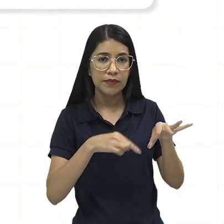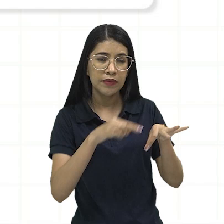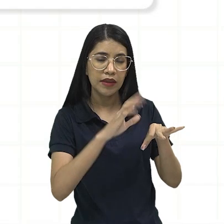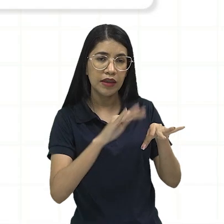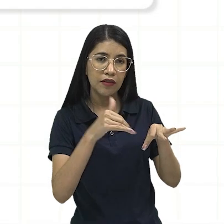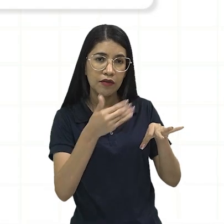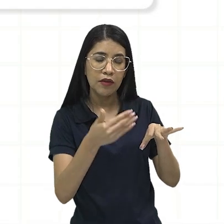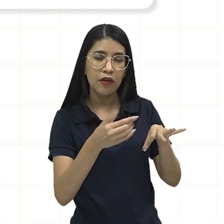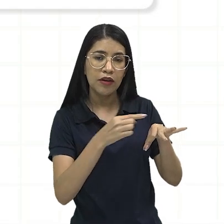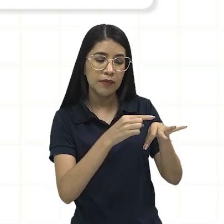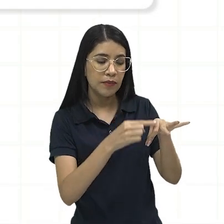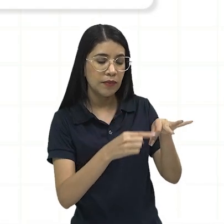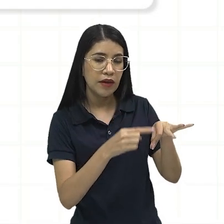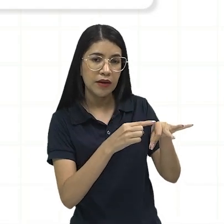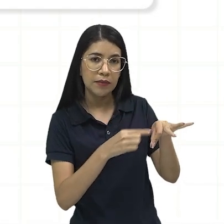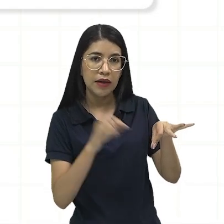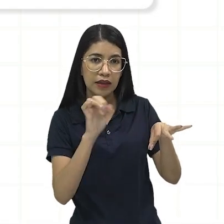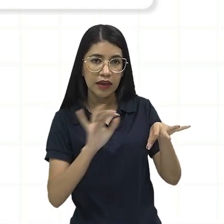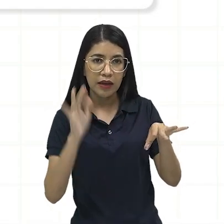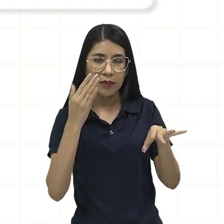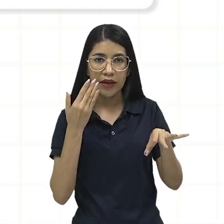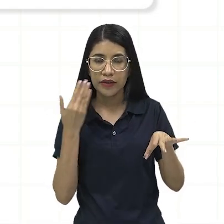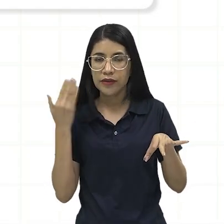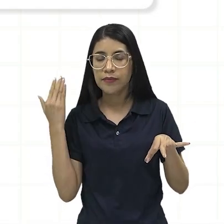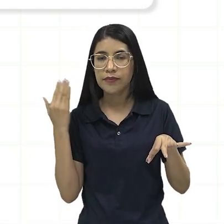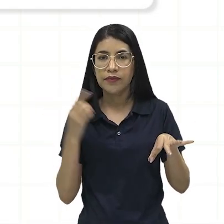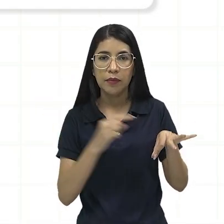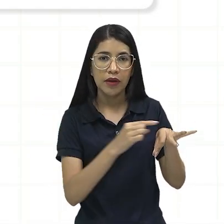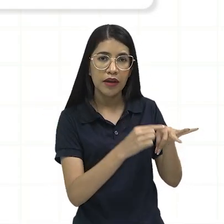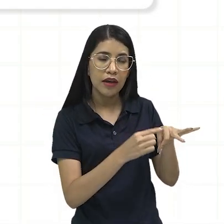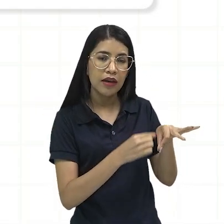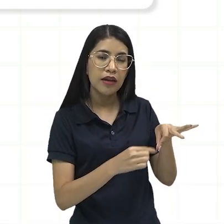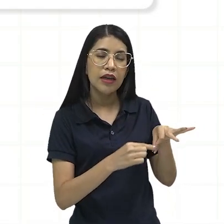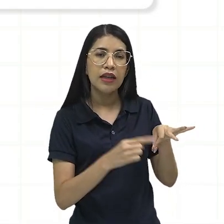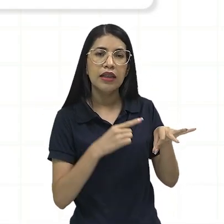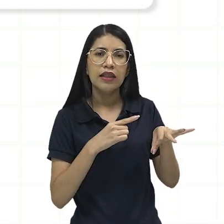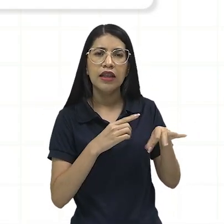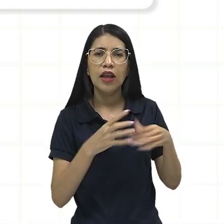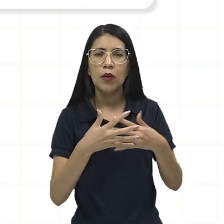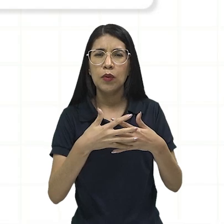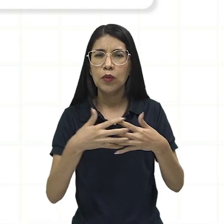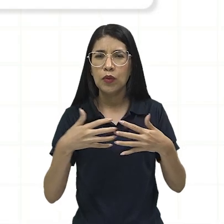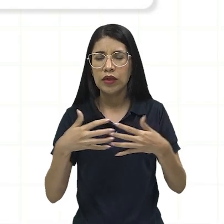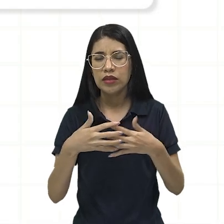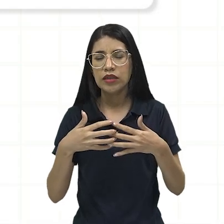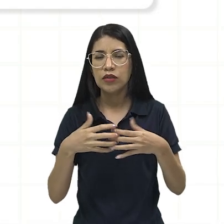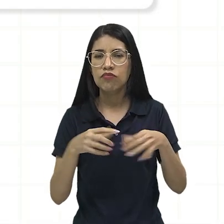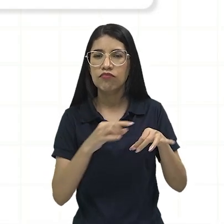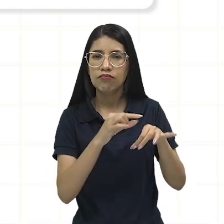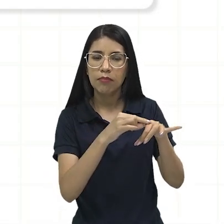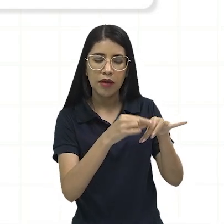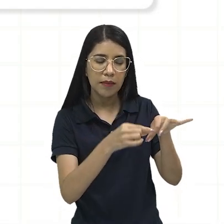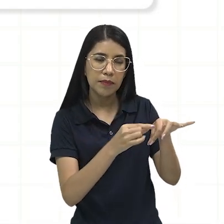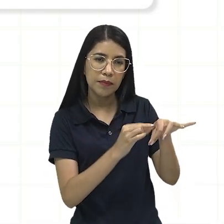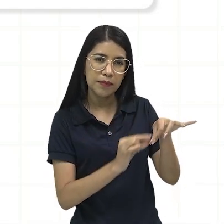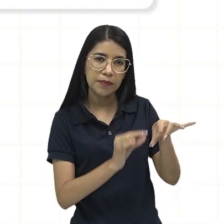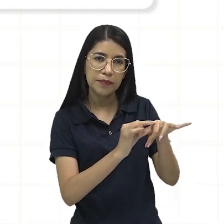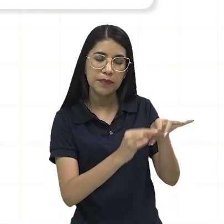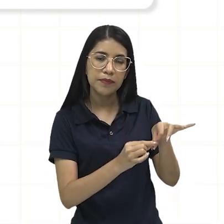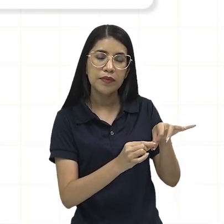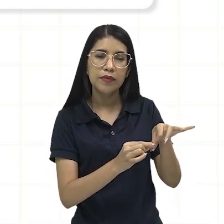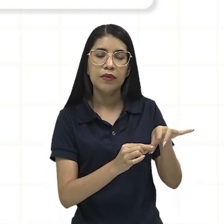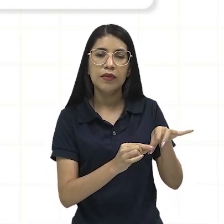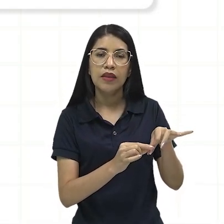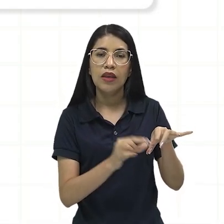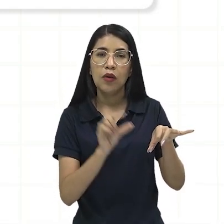aí dos grandes lábios, que são esse conjunto de tecidos que encobre aqui essa área. Pequenos lábios, que são